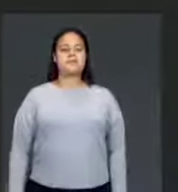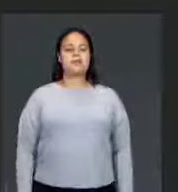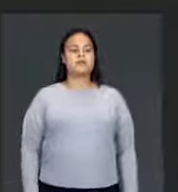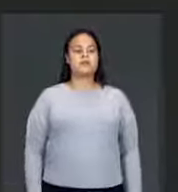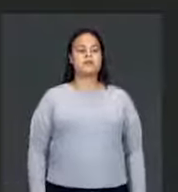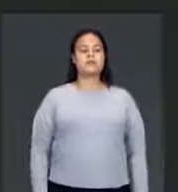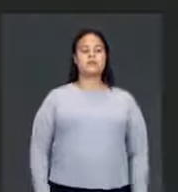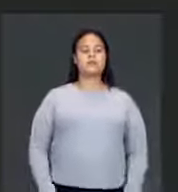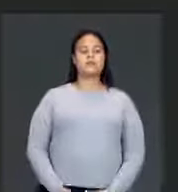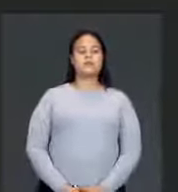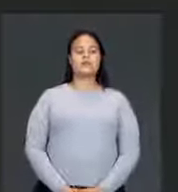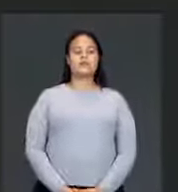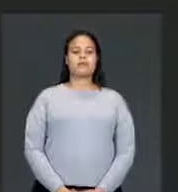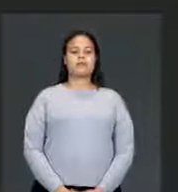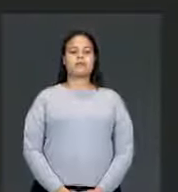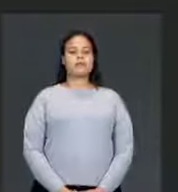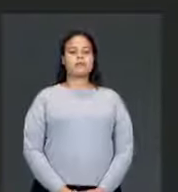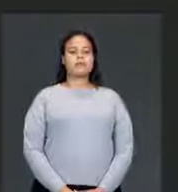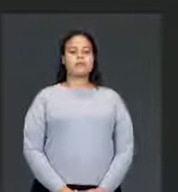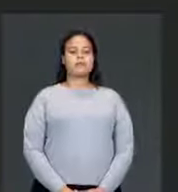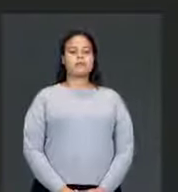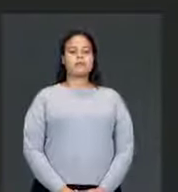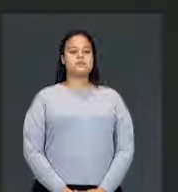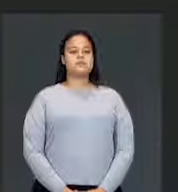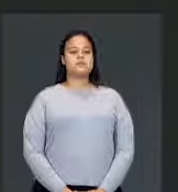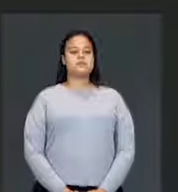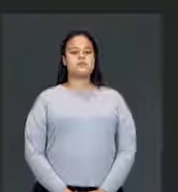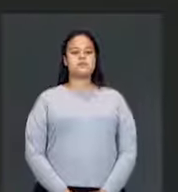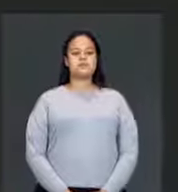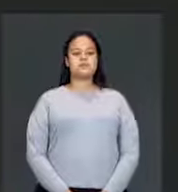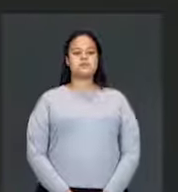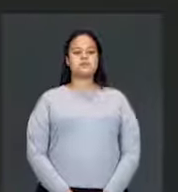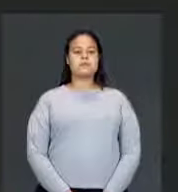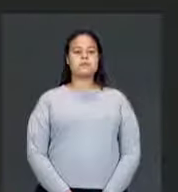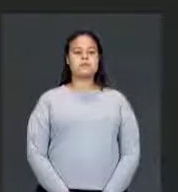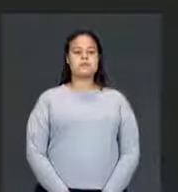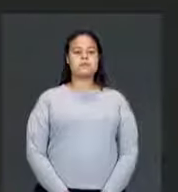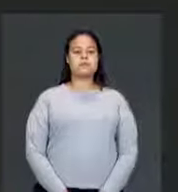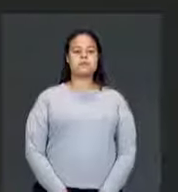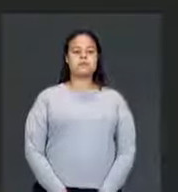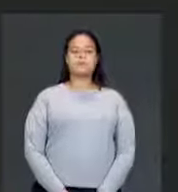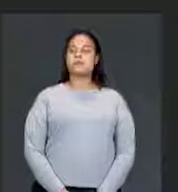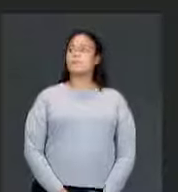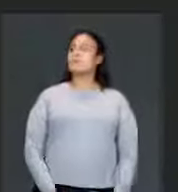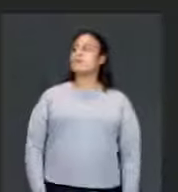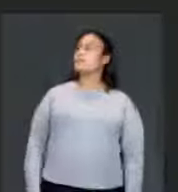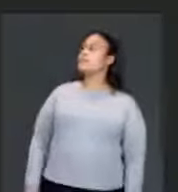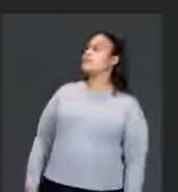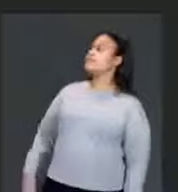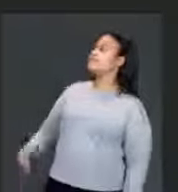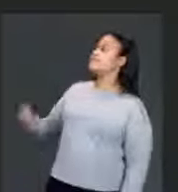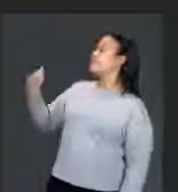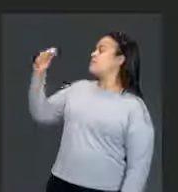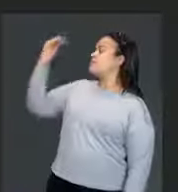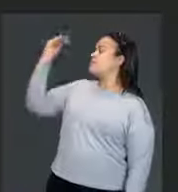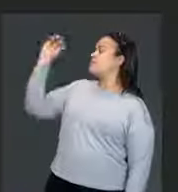Apertei o botão errado. Volta lá então, professor. Aí mesmo. É aqui mesmo, é aqui mesmo.